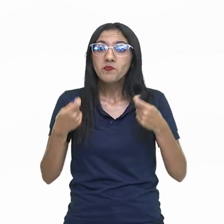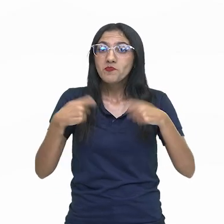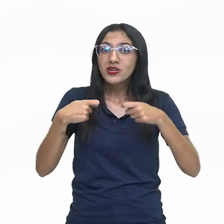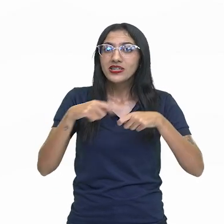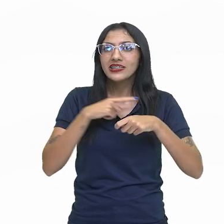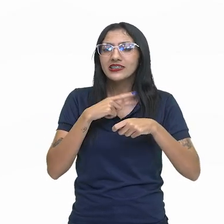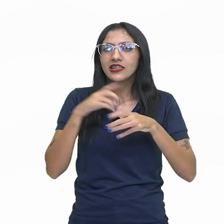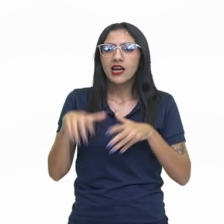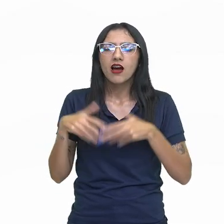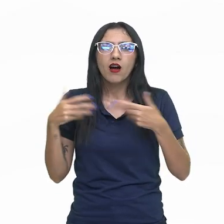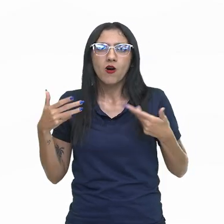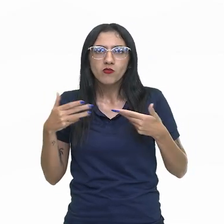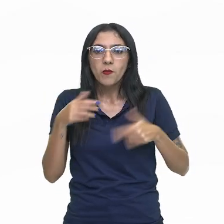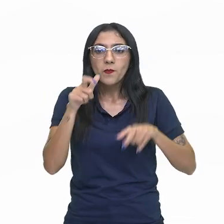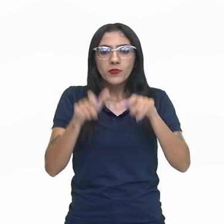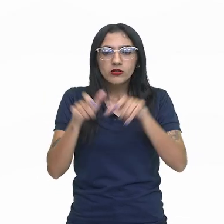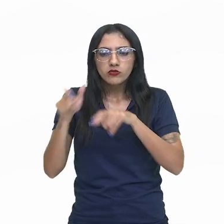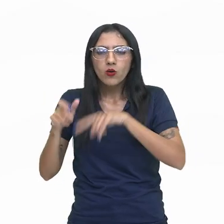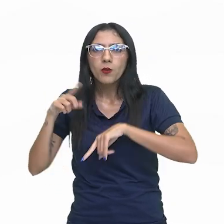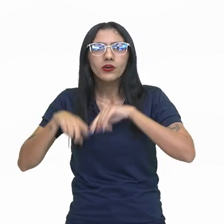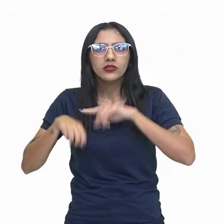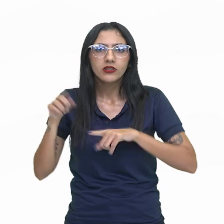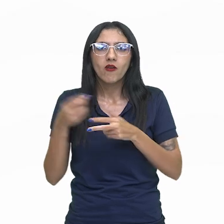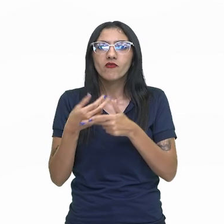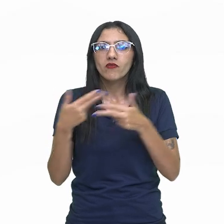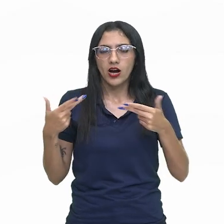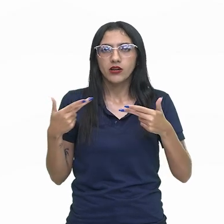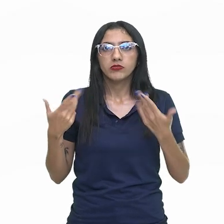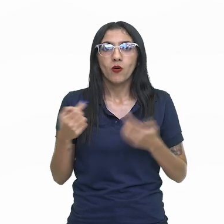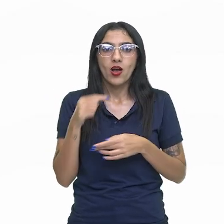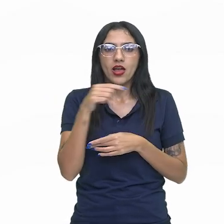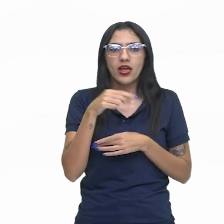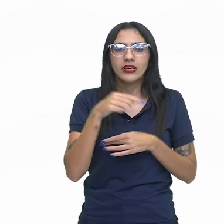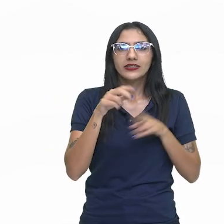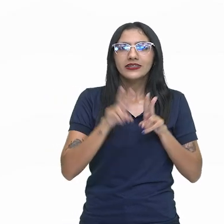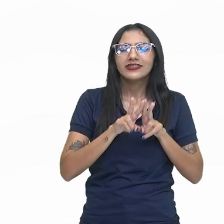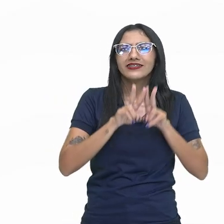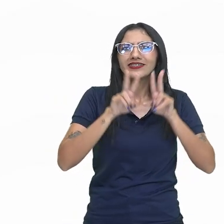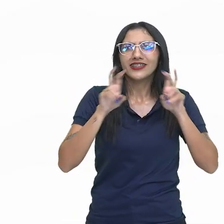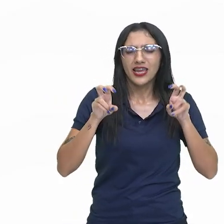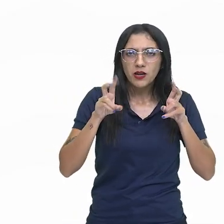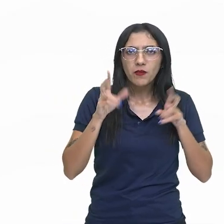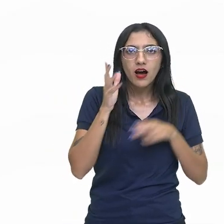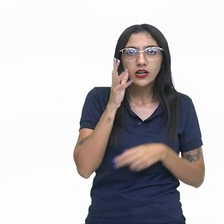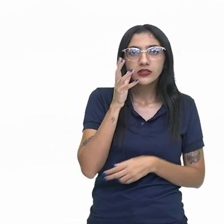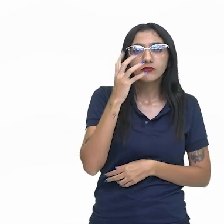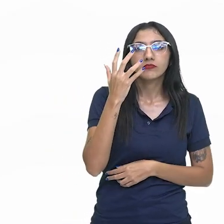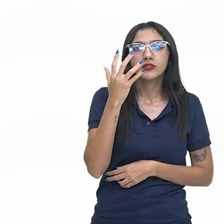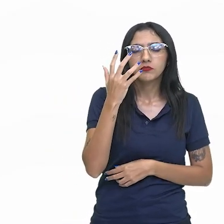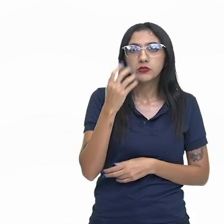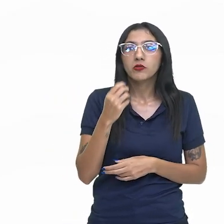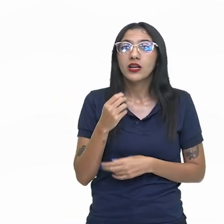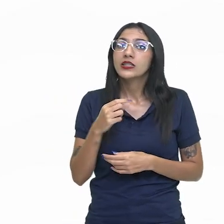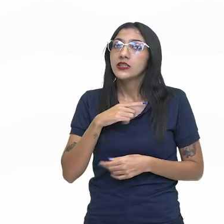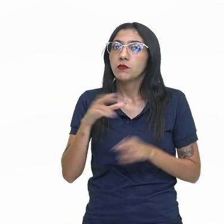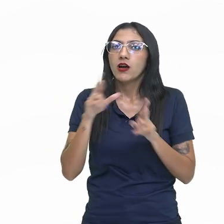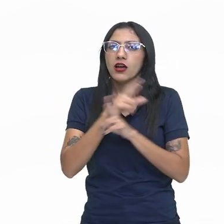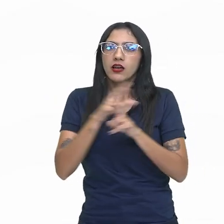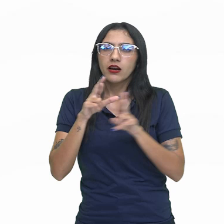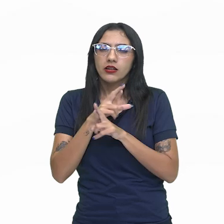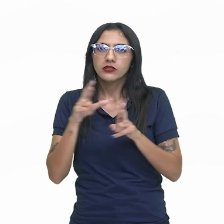ter algo, porque eu estou falando, o assunto envolve, né, ou pessoas, ou coisas,